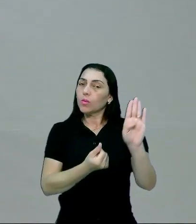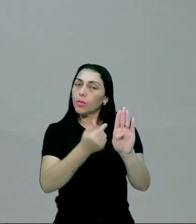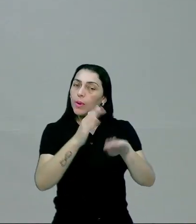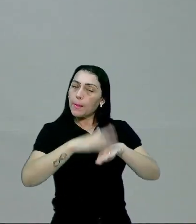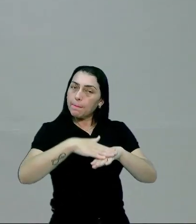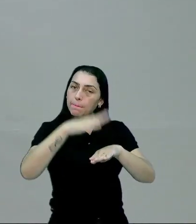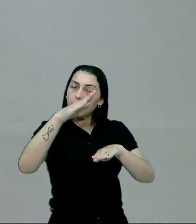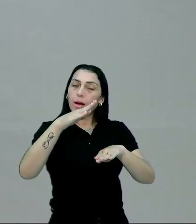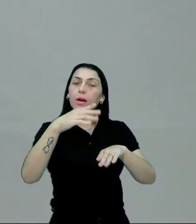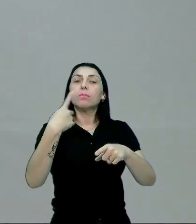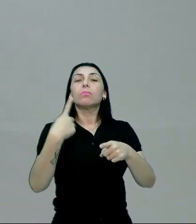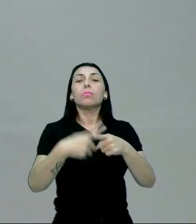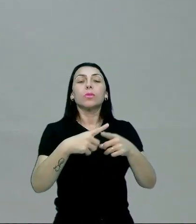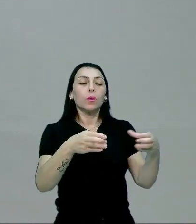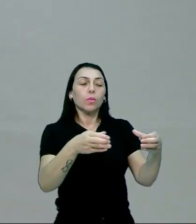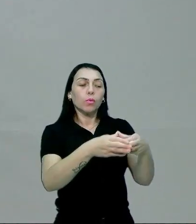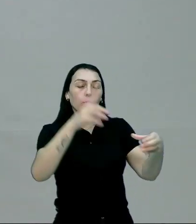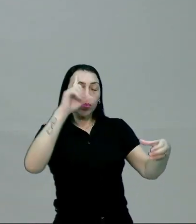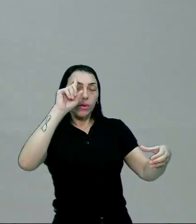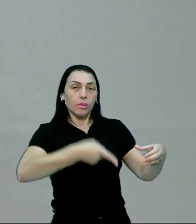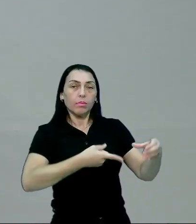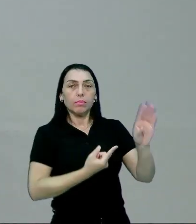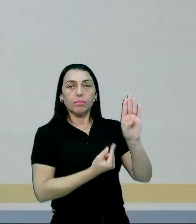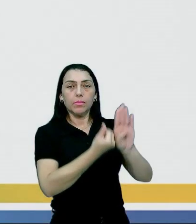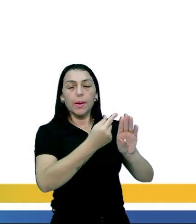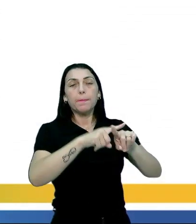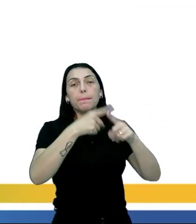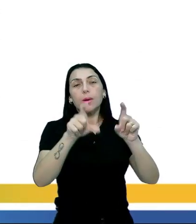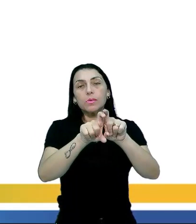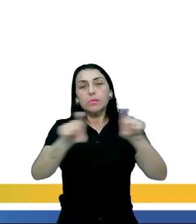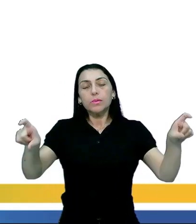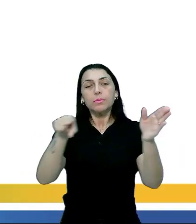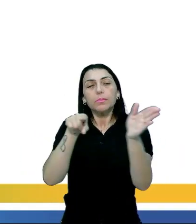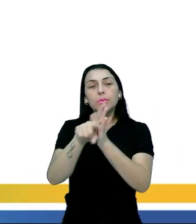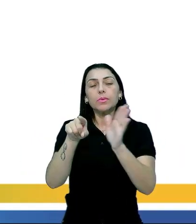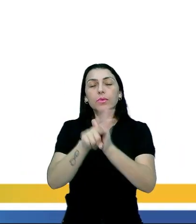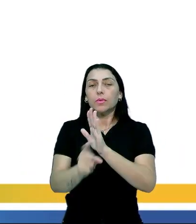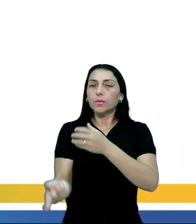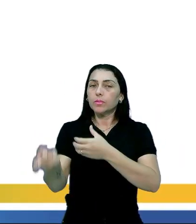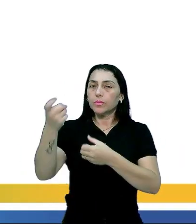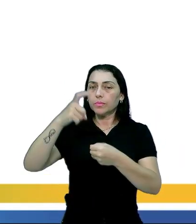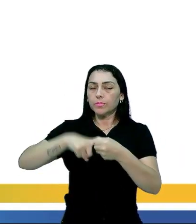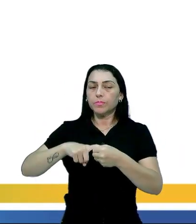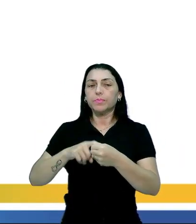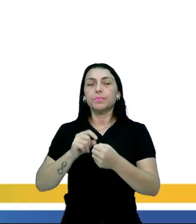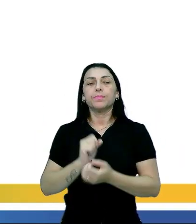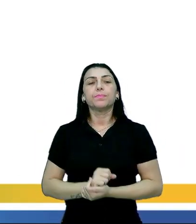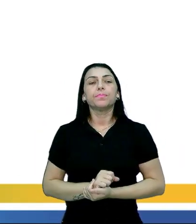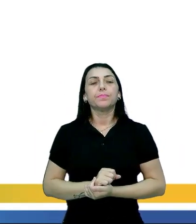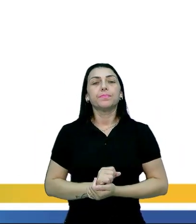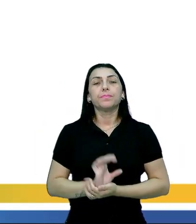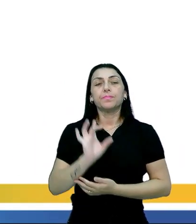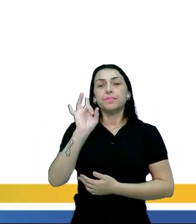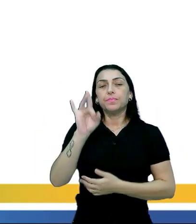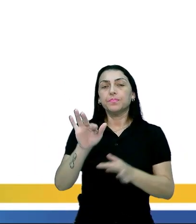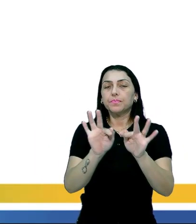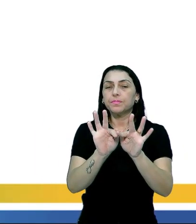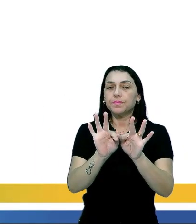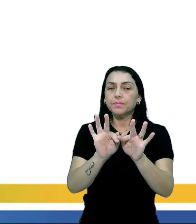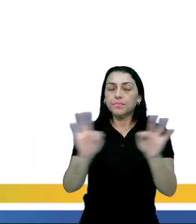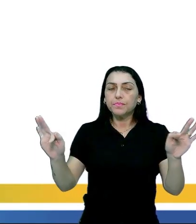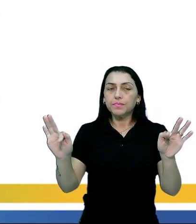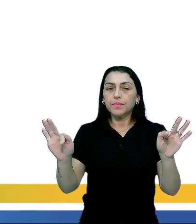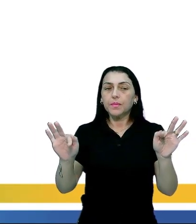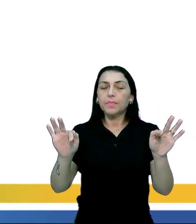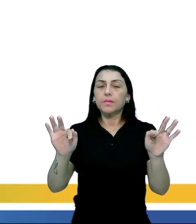classe dominada. Mas o enunciado da questão, vamos aqui retornar, na última frase,